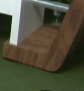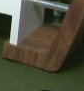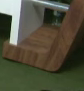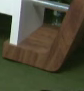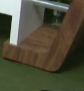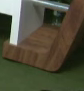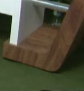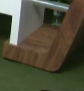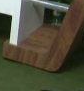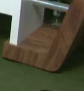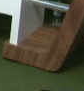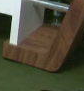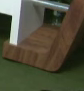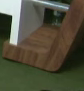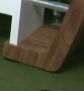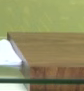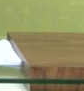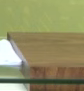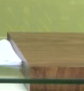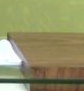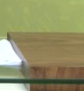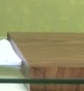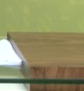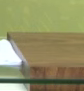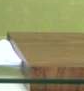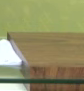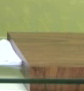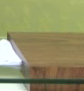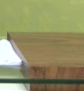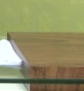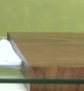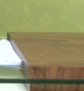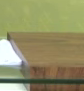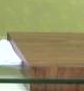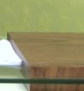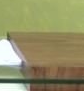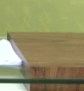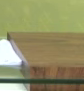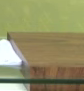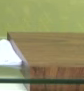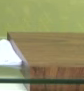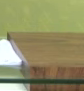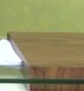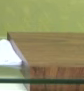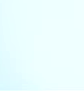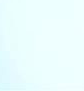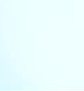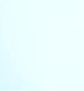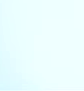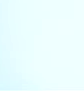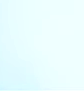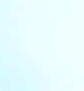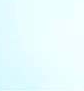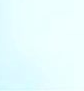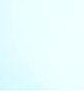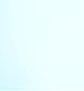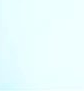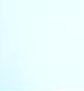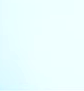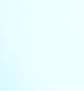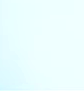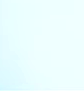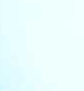Bacana. A Ana Maria, novamente lá de Cerejeiras, respondeu o seguinte. Muito bem, Ana Maria. Olha, gostei aí da participação, hein? Muito